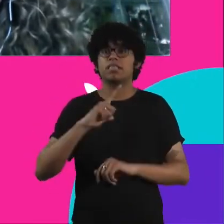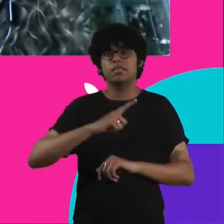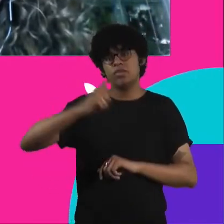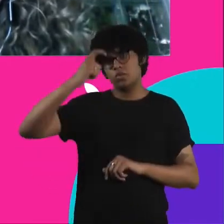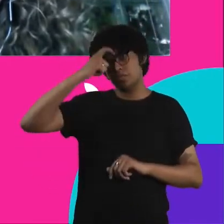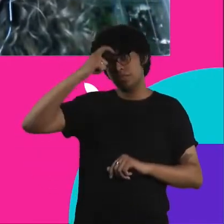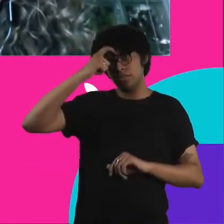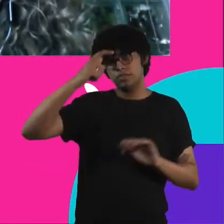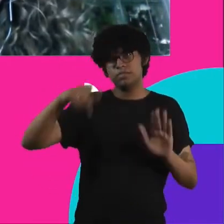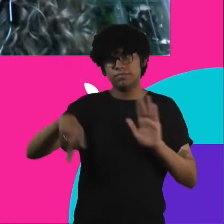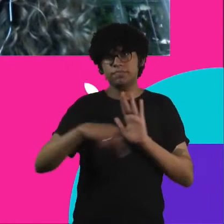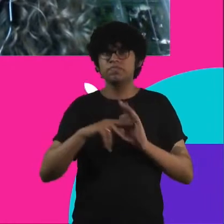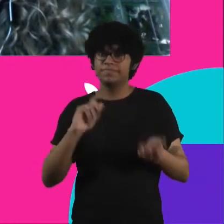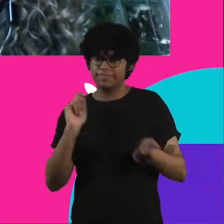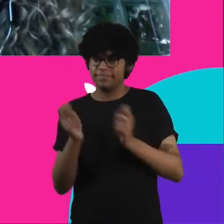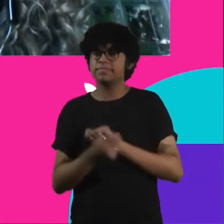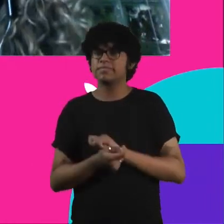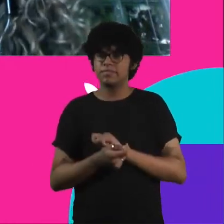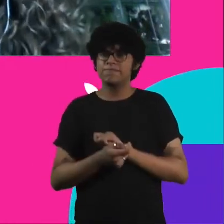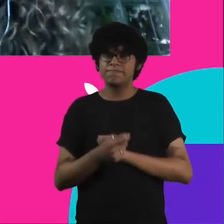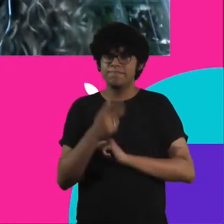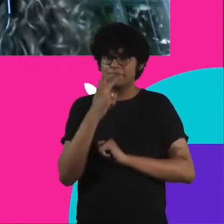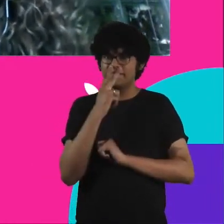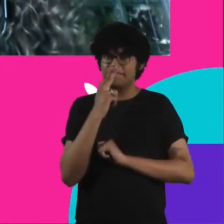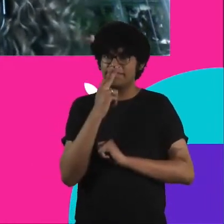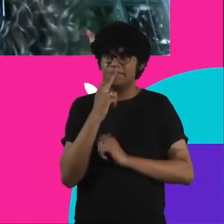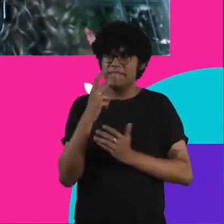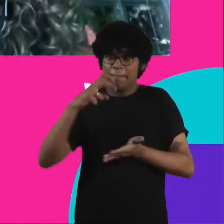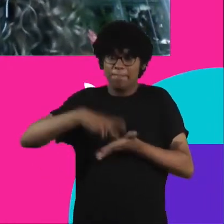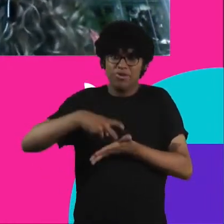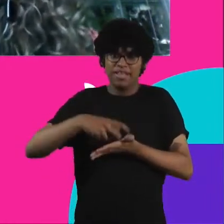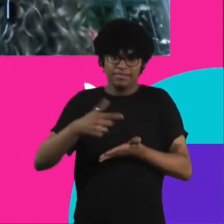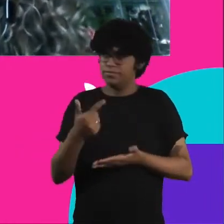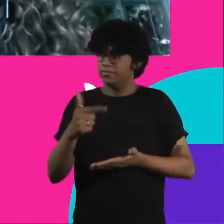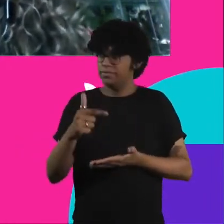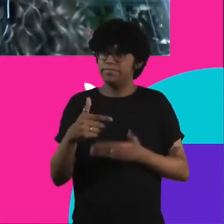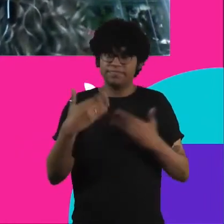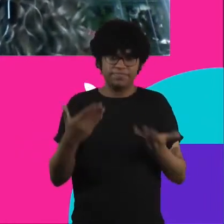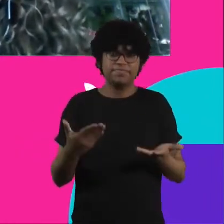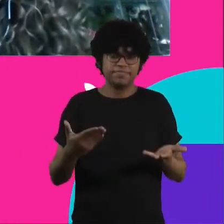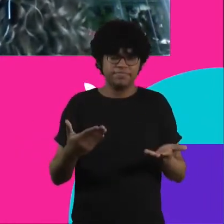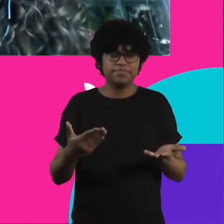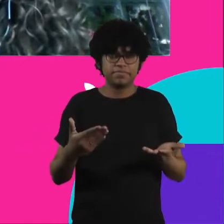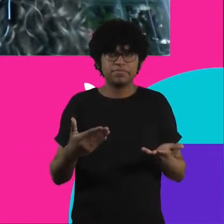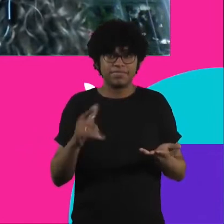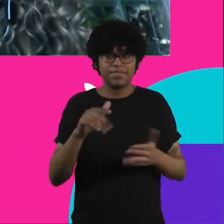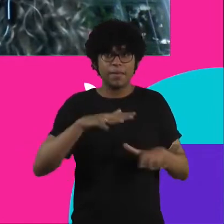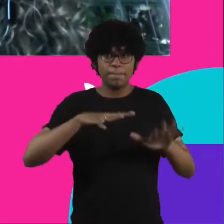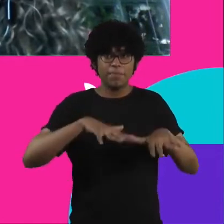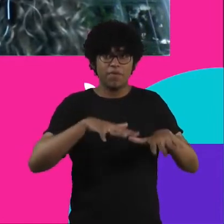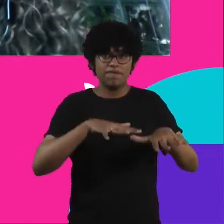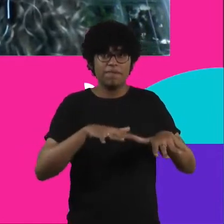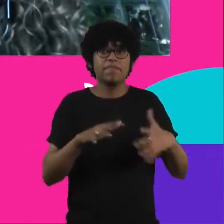fazendo uma adaptação para evitar uma punição. De fato, a punição, esse movimento, de